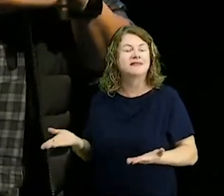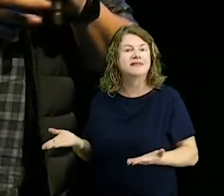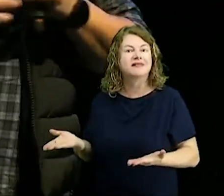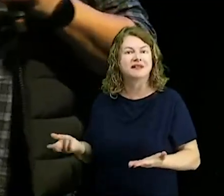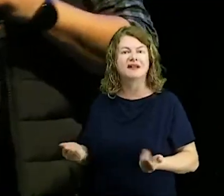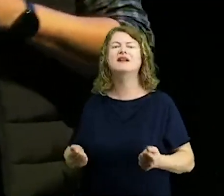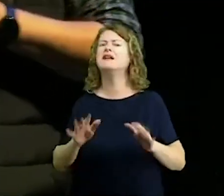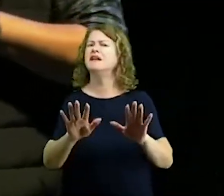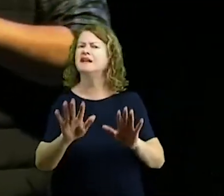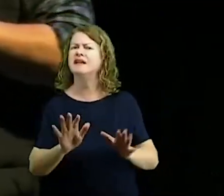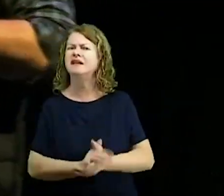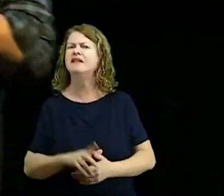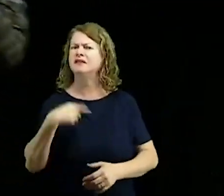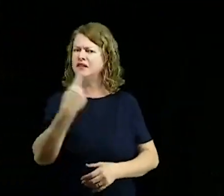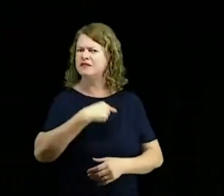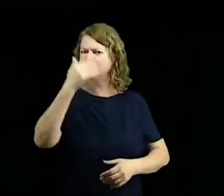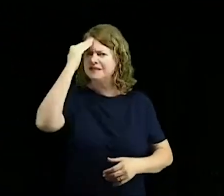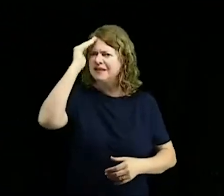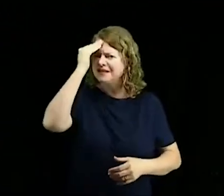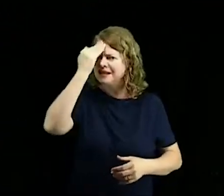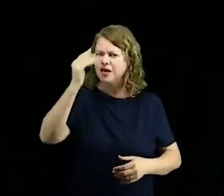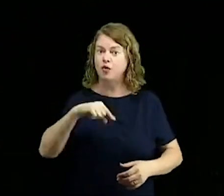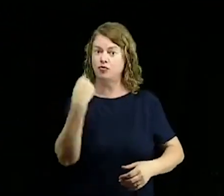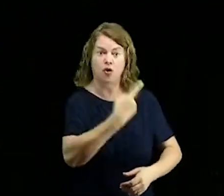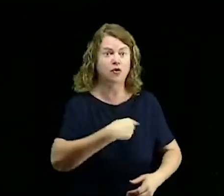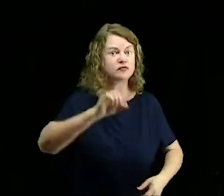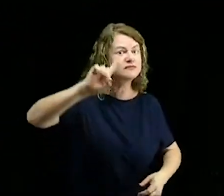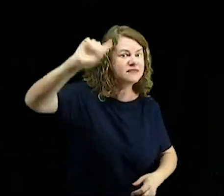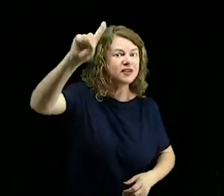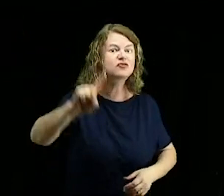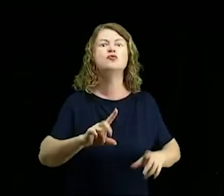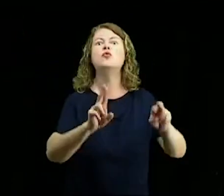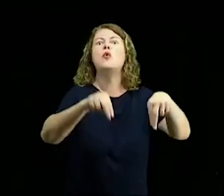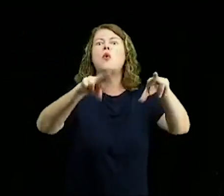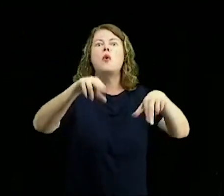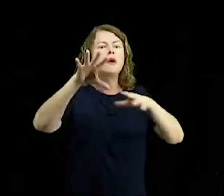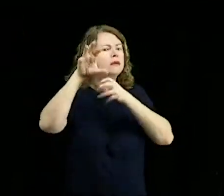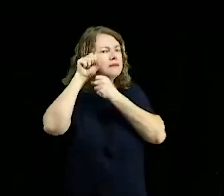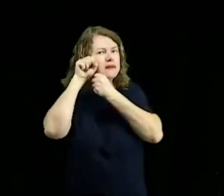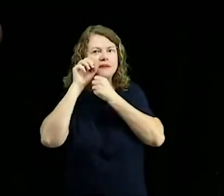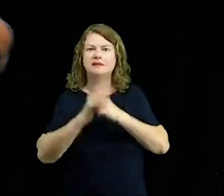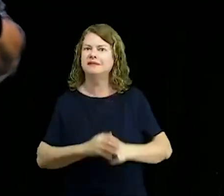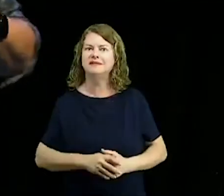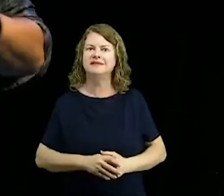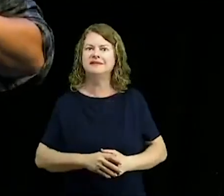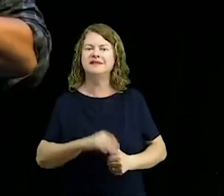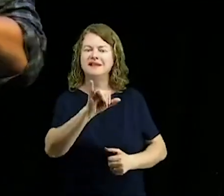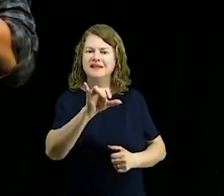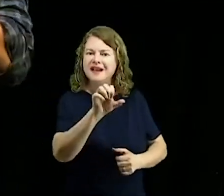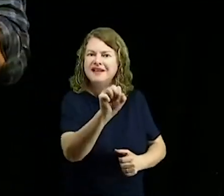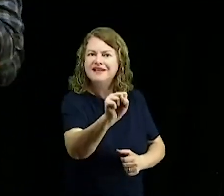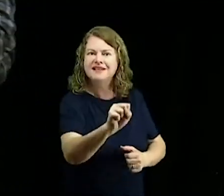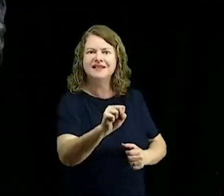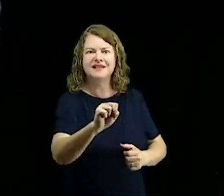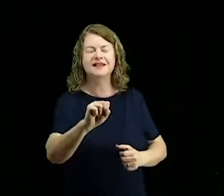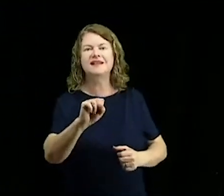nosso Deus não dorme. Quando Isaías fala disso, ele não dormirá o guarda de Israel, não,